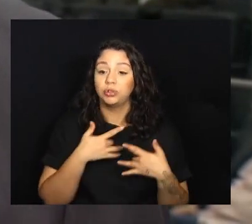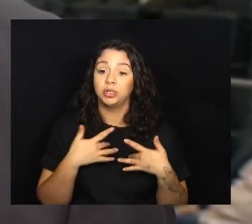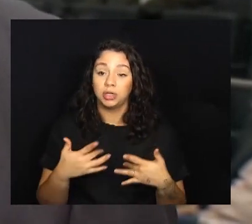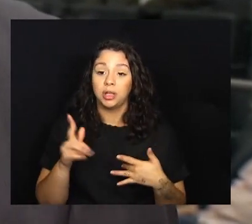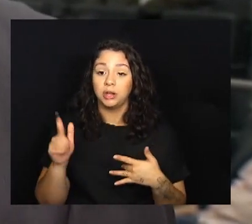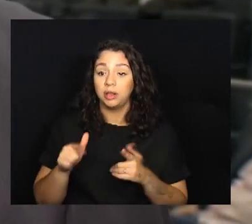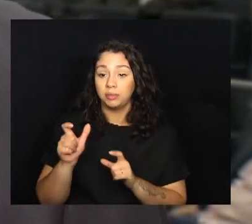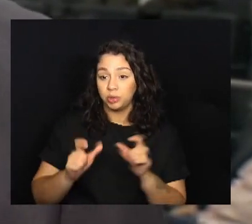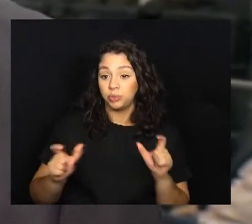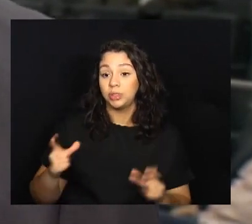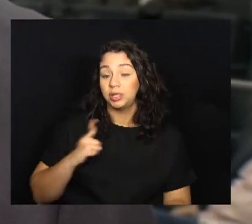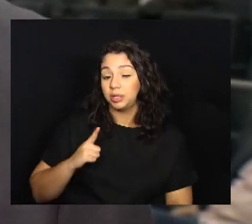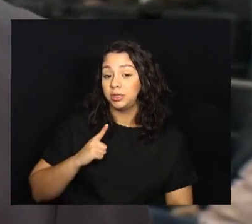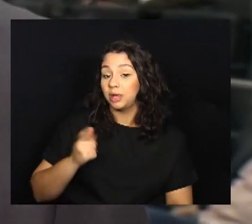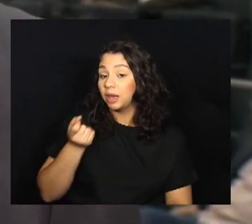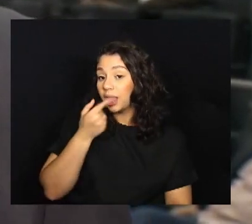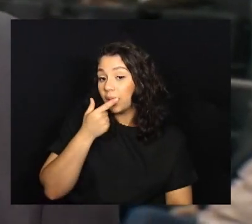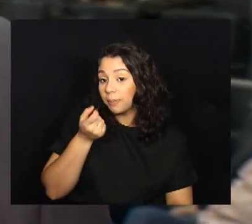alguns remédios